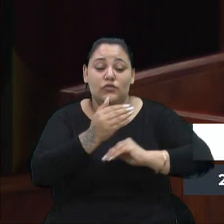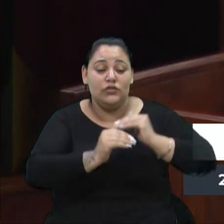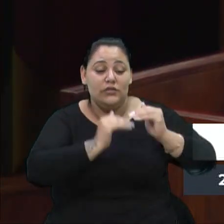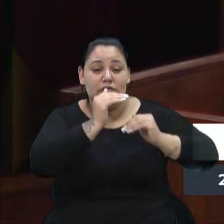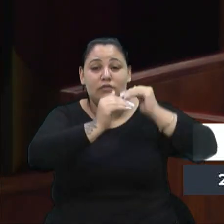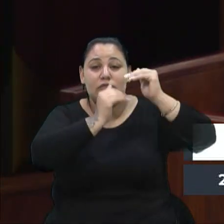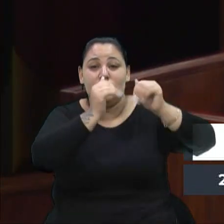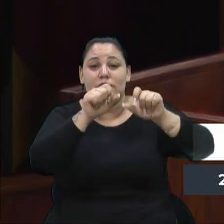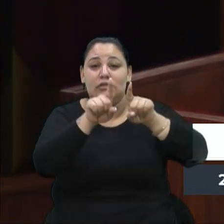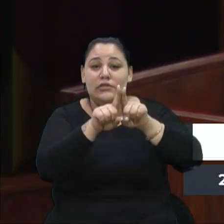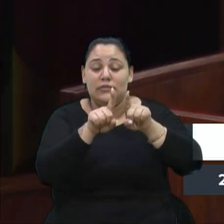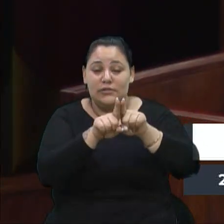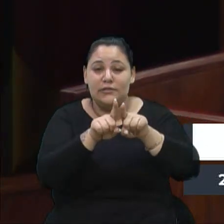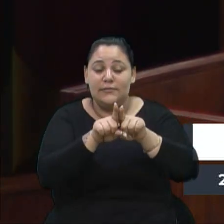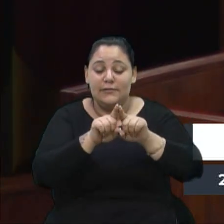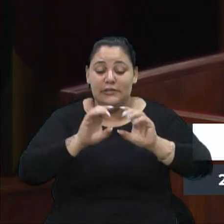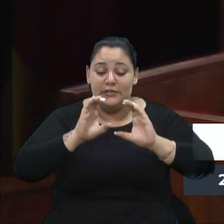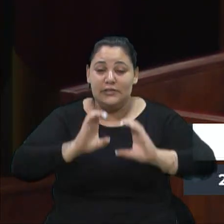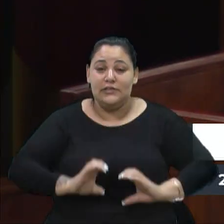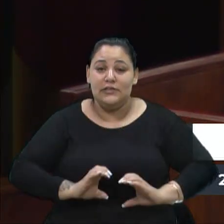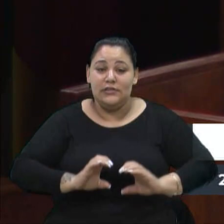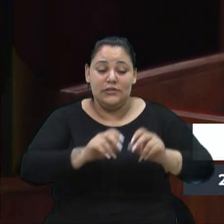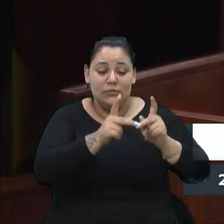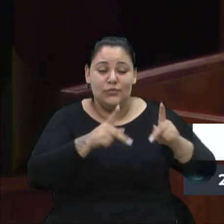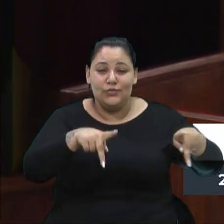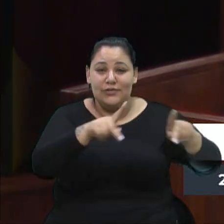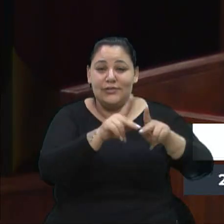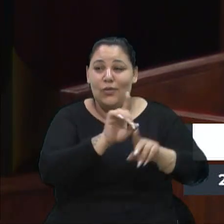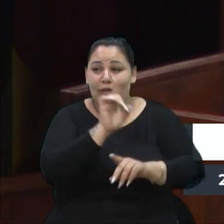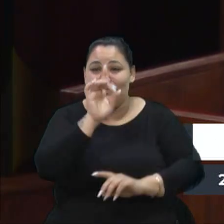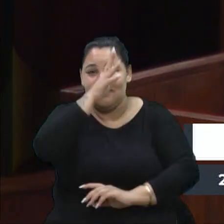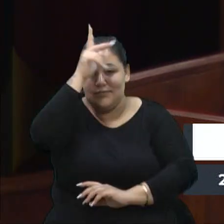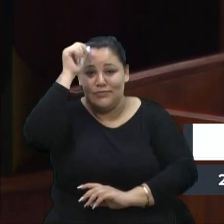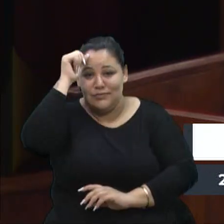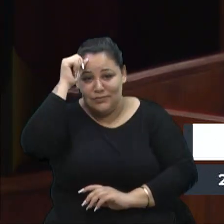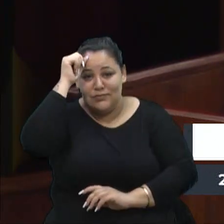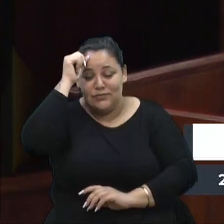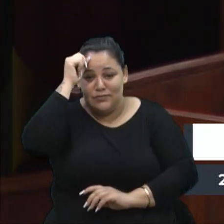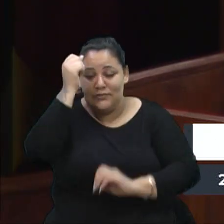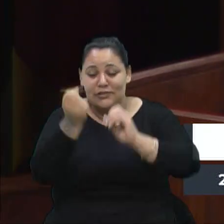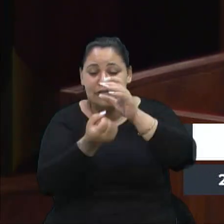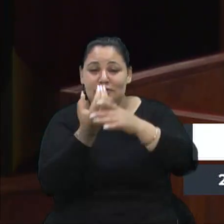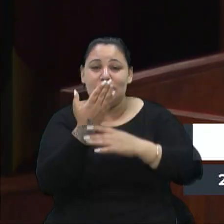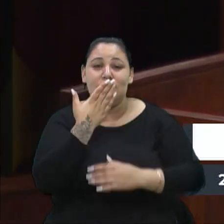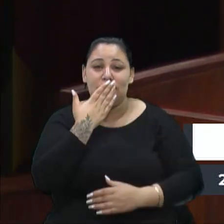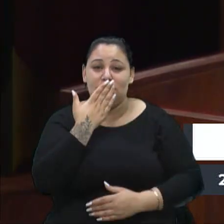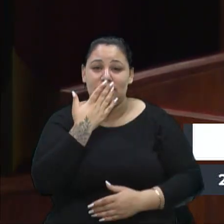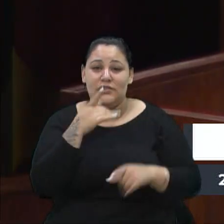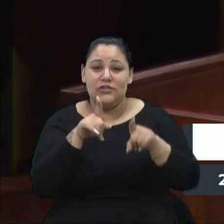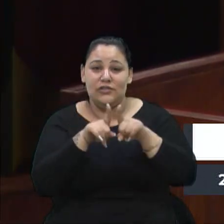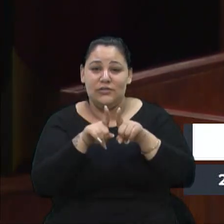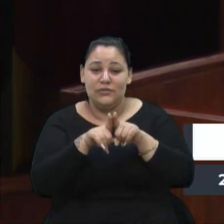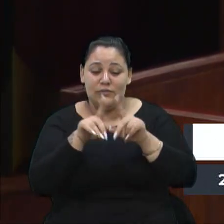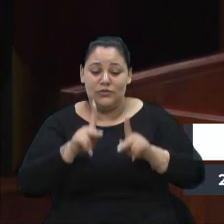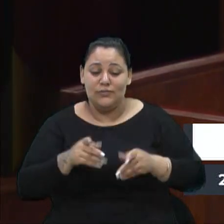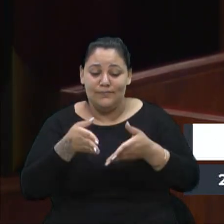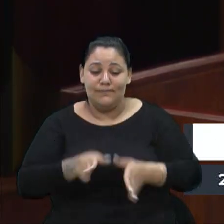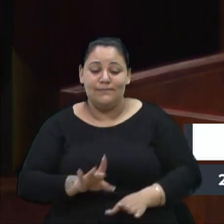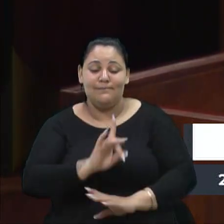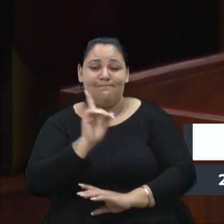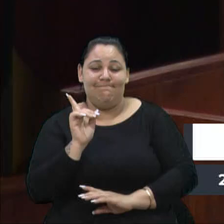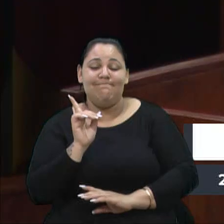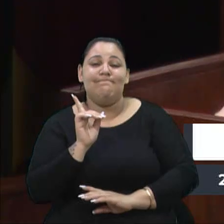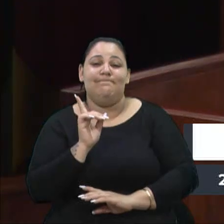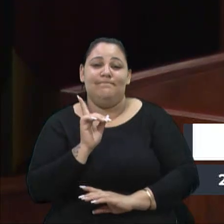desenvolvimento e de cidadania dos povos do Amazonas, formados pelos indígenas, seringueiros e ribeirinhos.